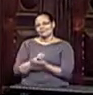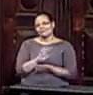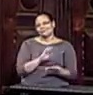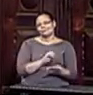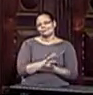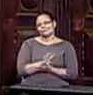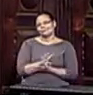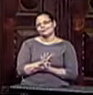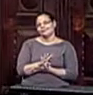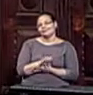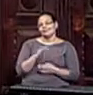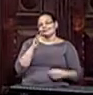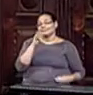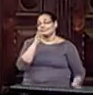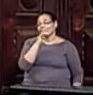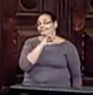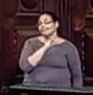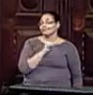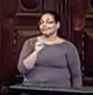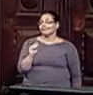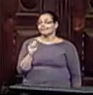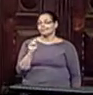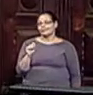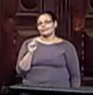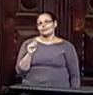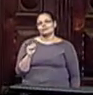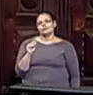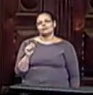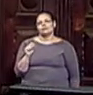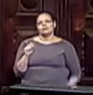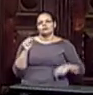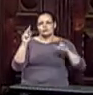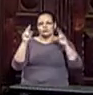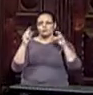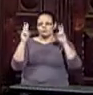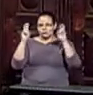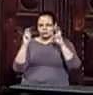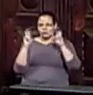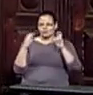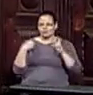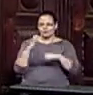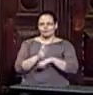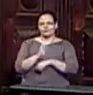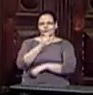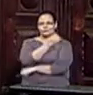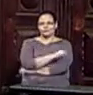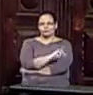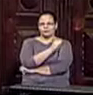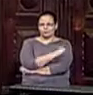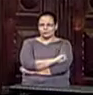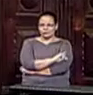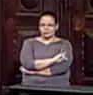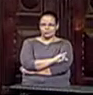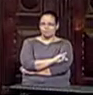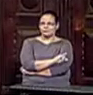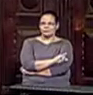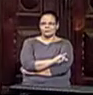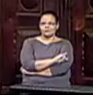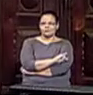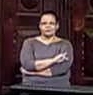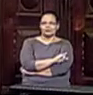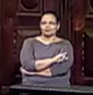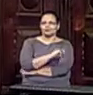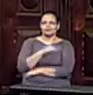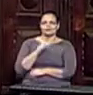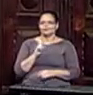Isto quer dizer, nesse aspecto, o estado do Rio de Janeiro sequer